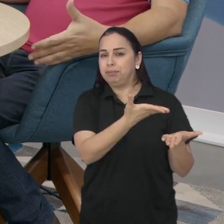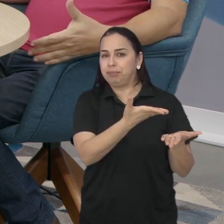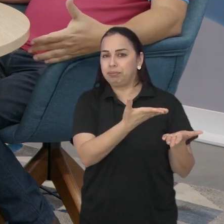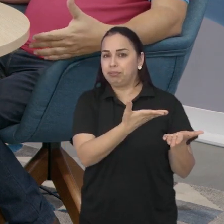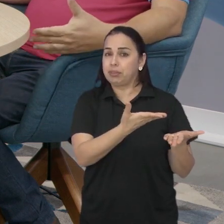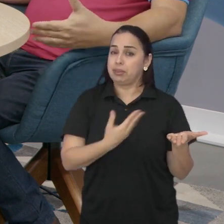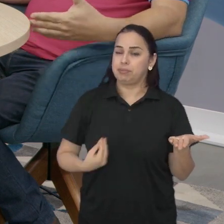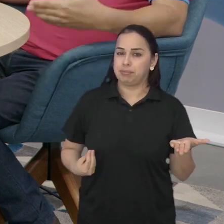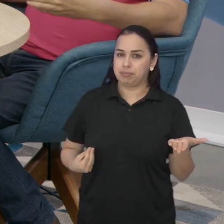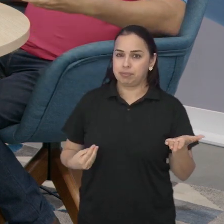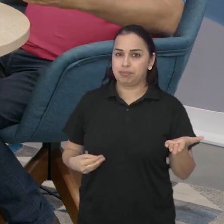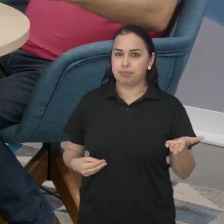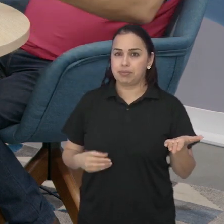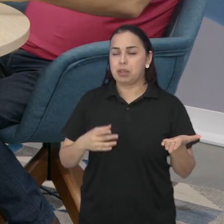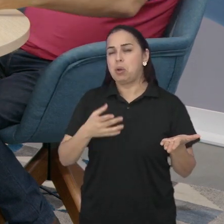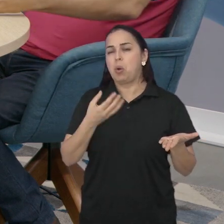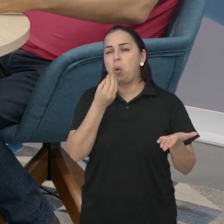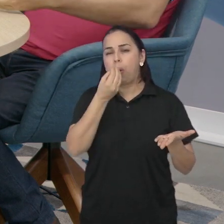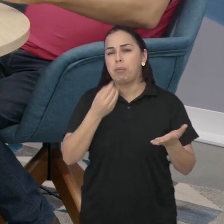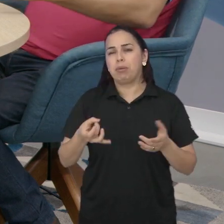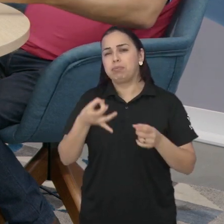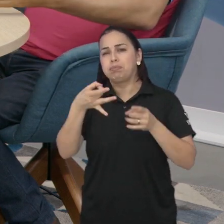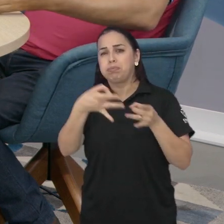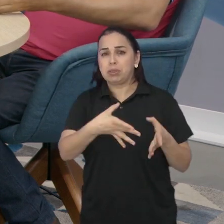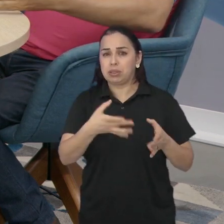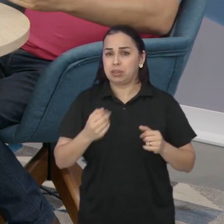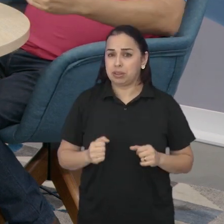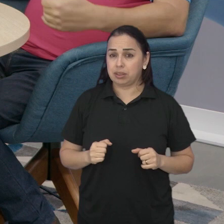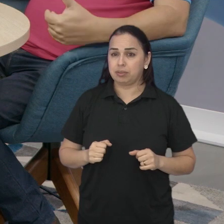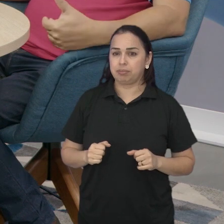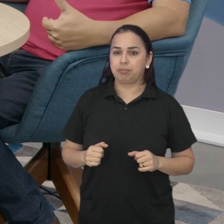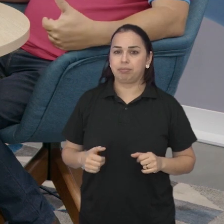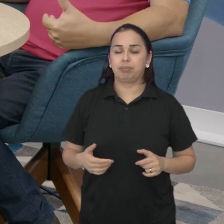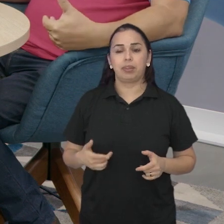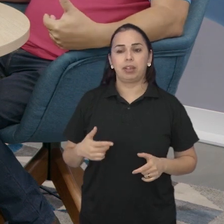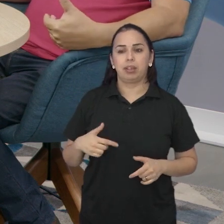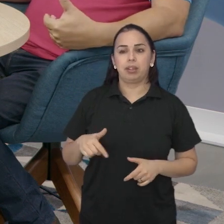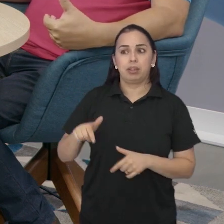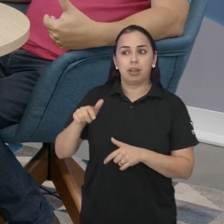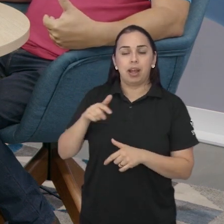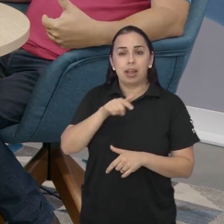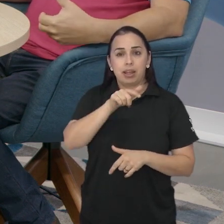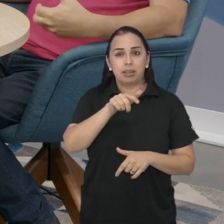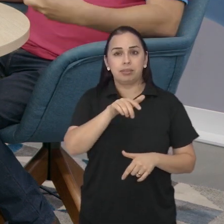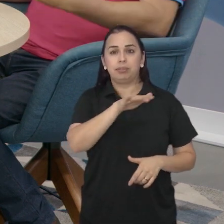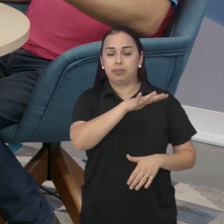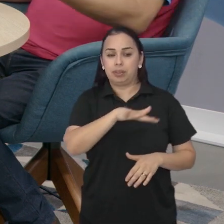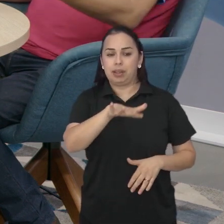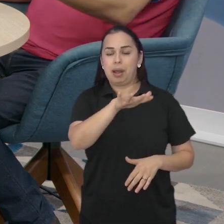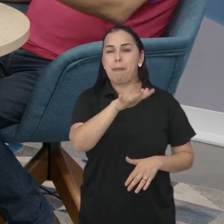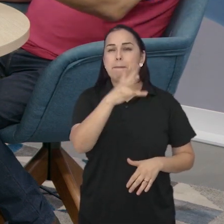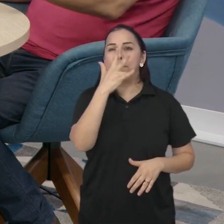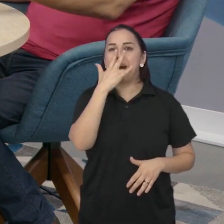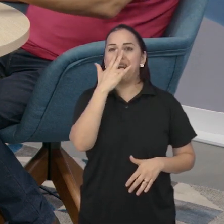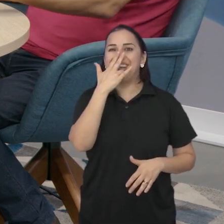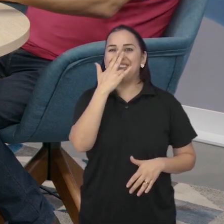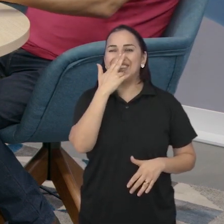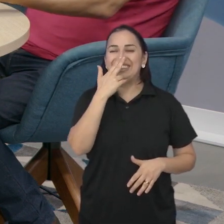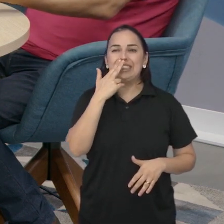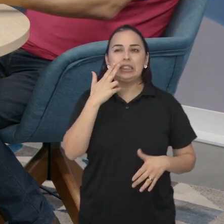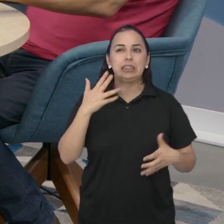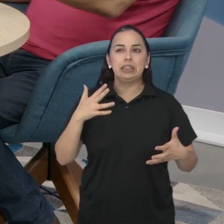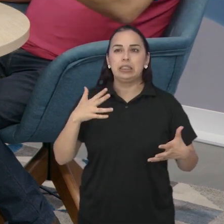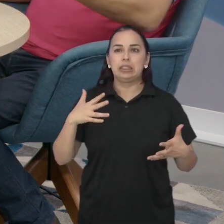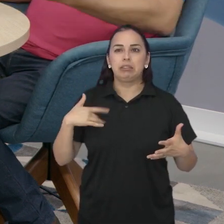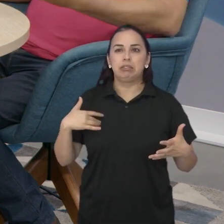nesta situação de abandono, de descuidado. Então, acho que a população em situação de rua, ela polui visualmente